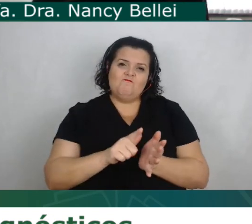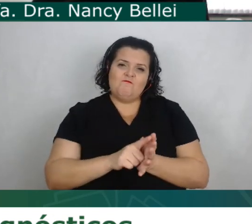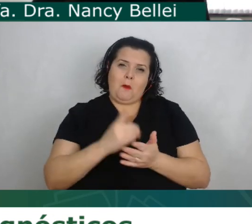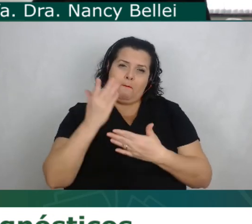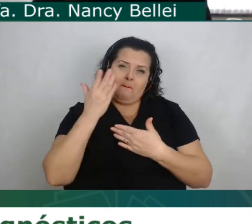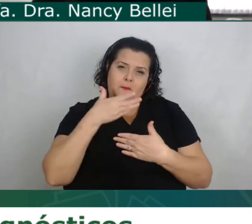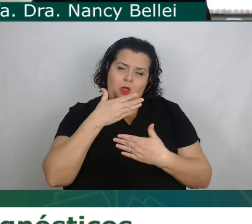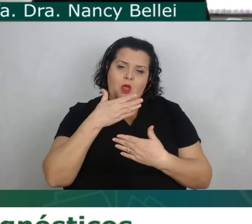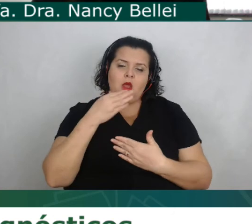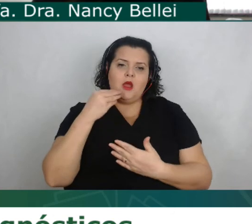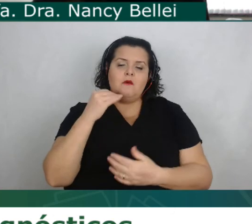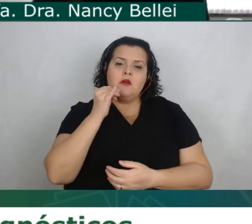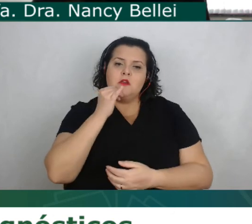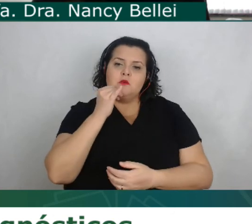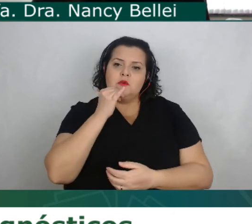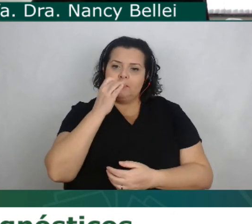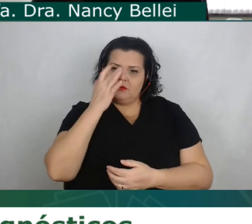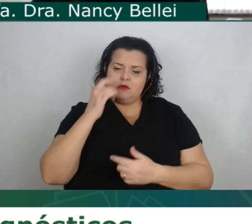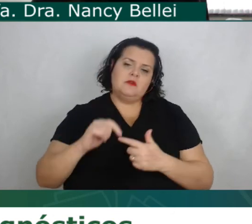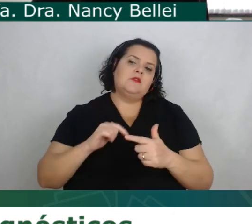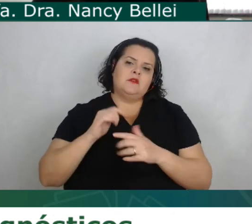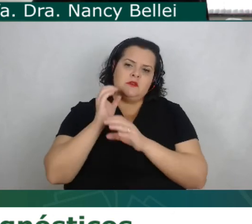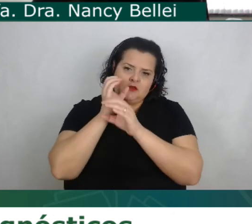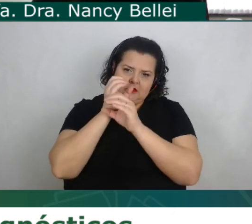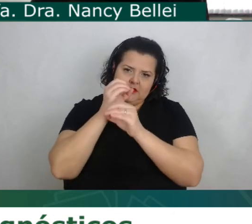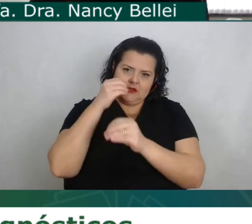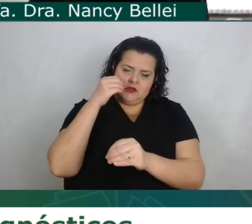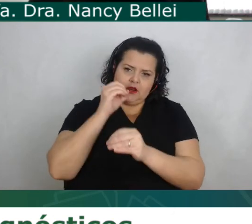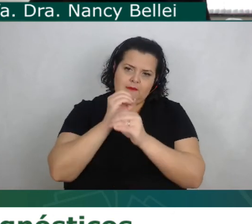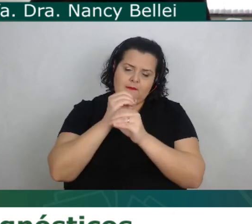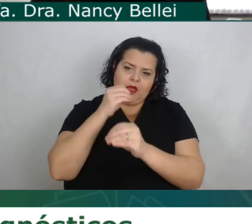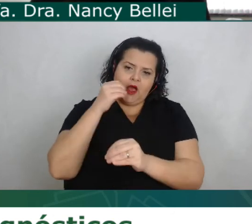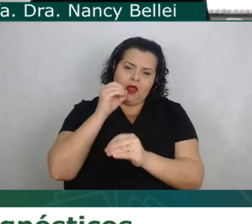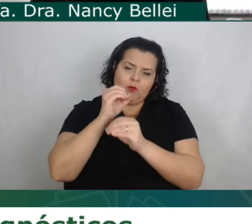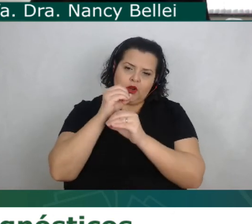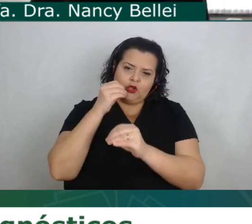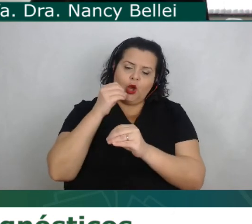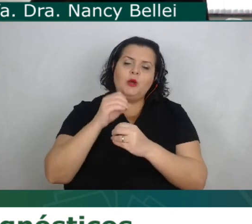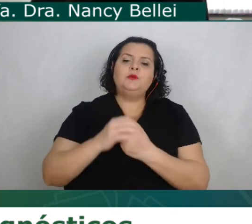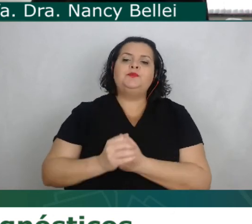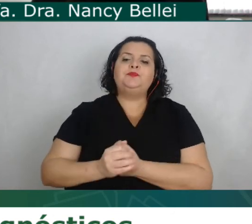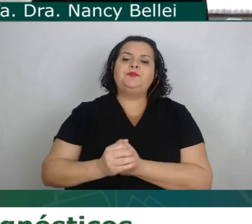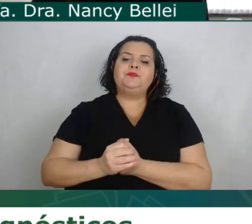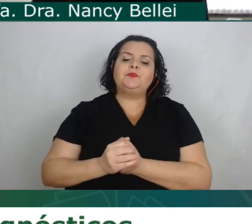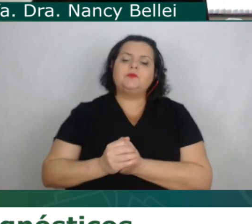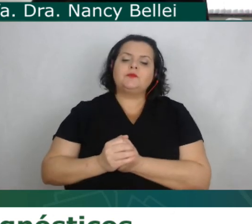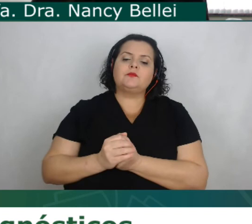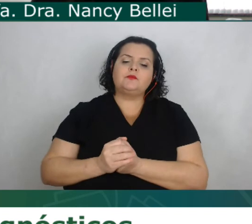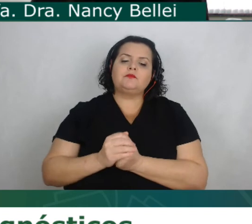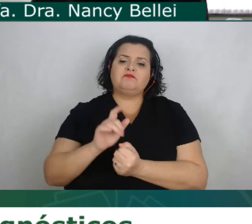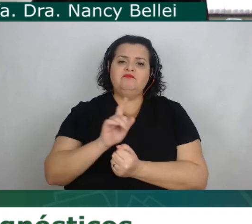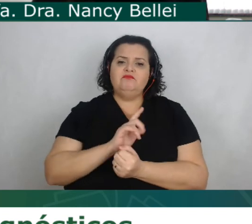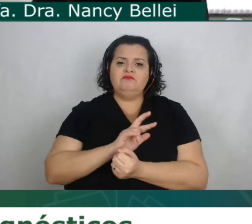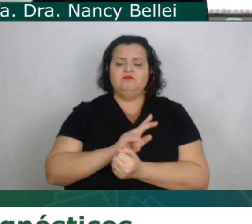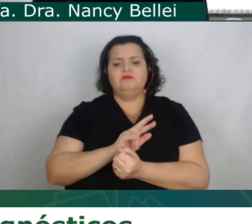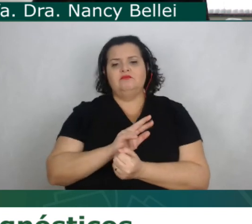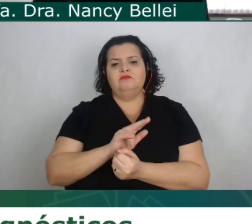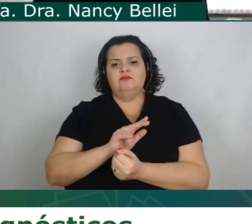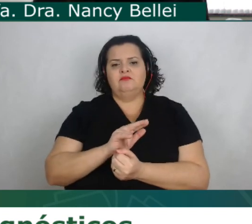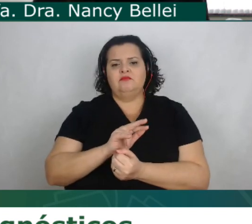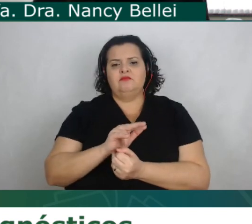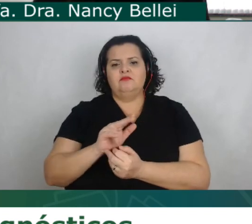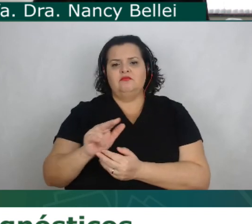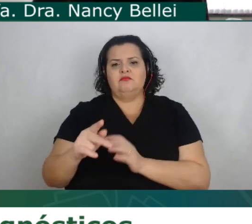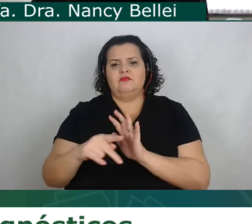para quem trabalha com laboratório, e eu vou finalizar já, Eduardo, a gente tem vários kits comerciais, muitos que